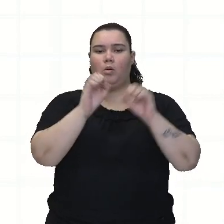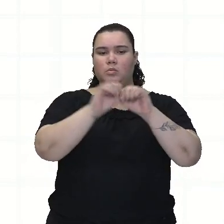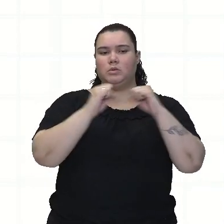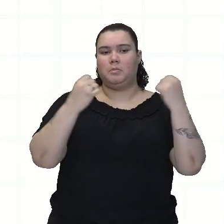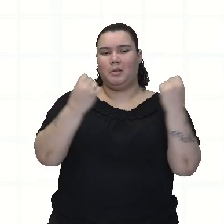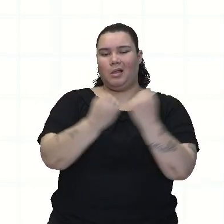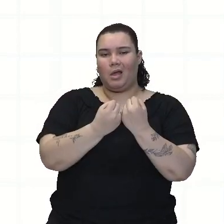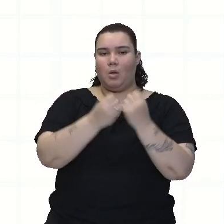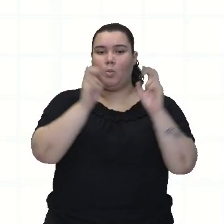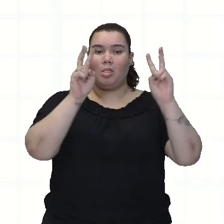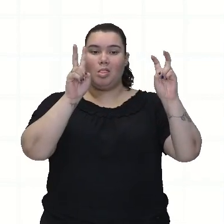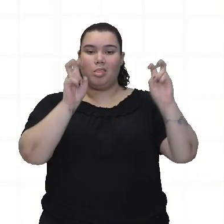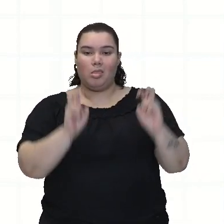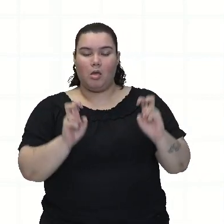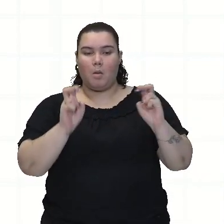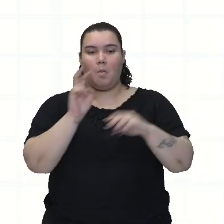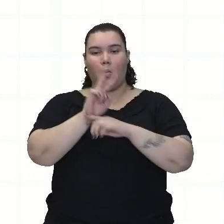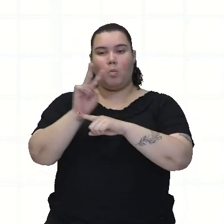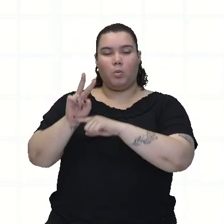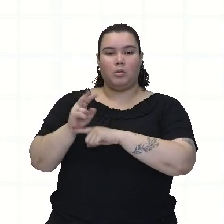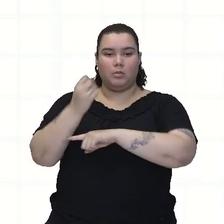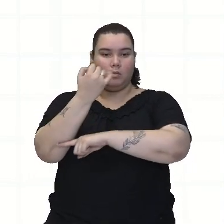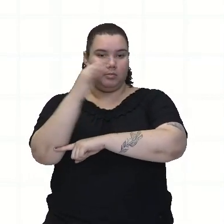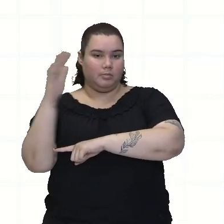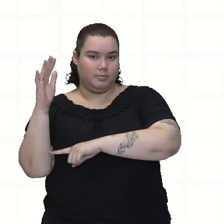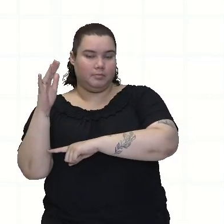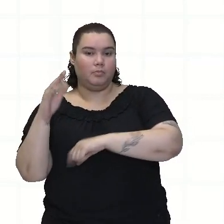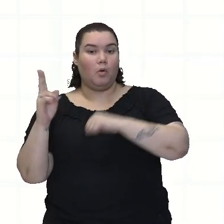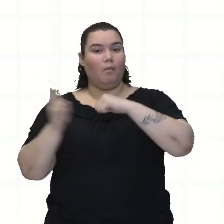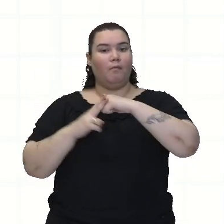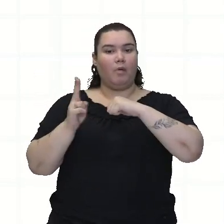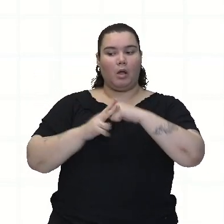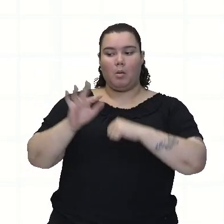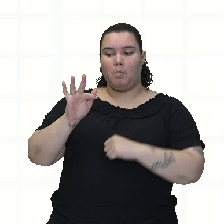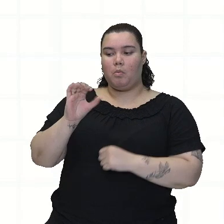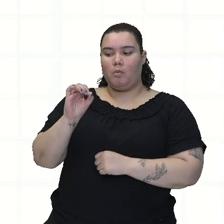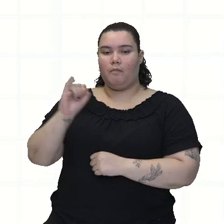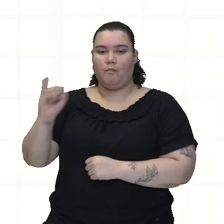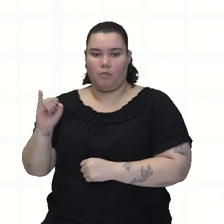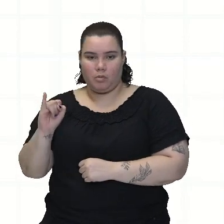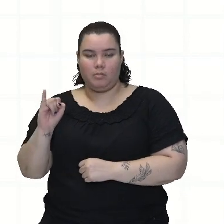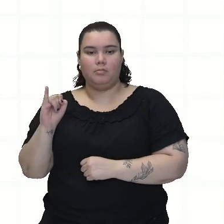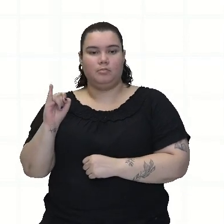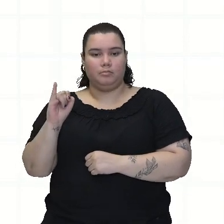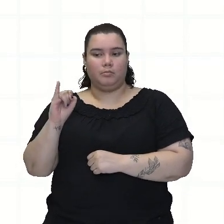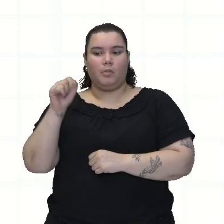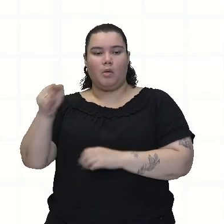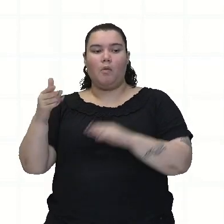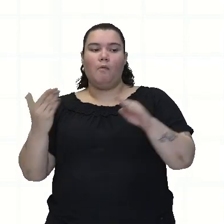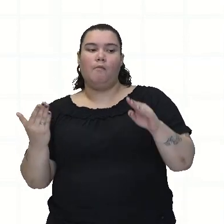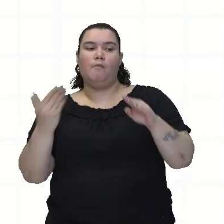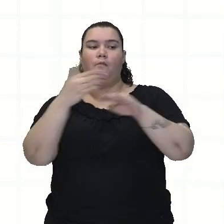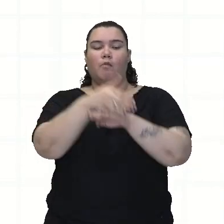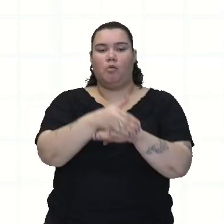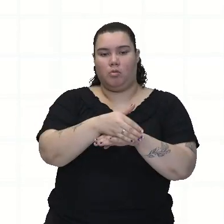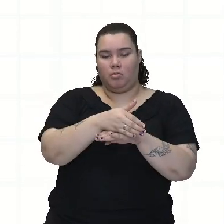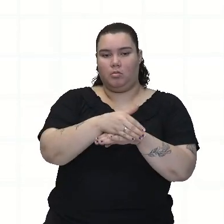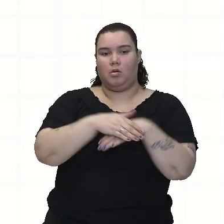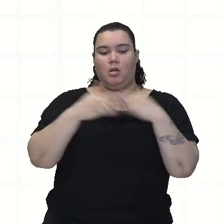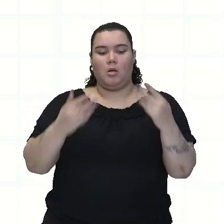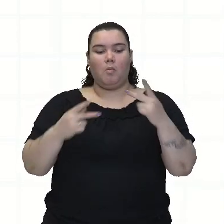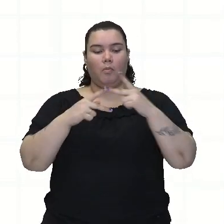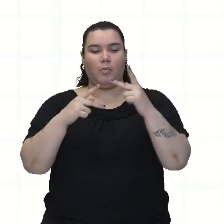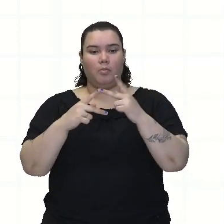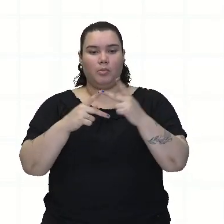foi. Novamente, encontrei meu verbo, ele foi. Foi quem vai a algum lugar. Olha aqui a minha